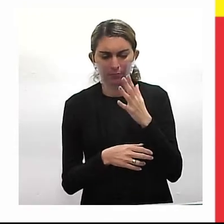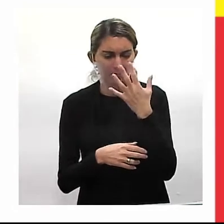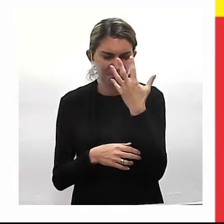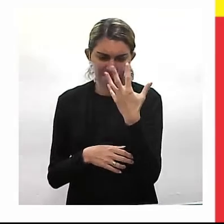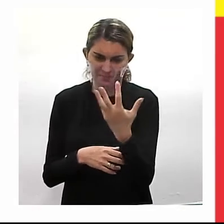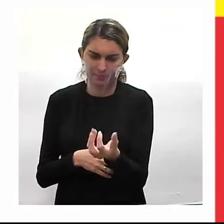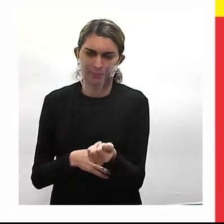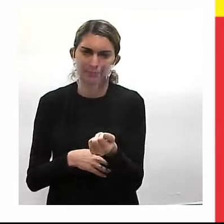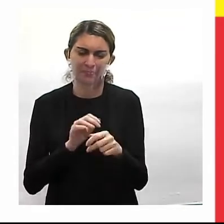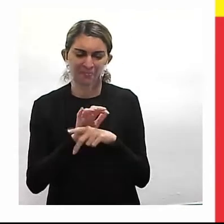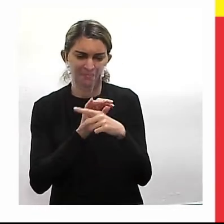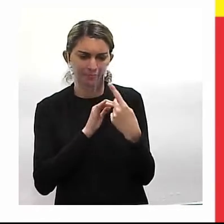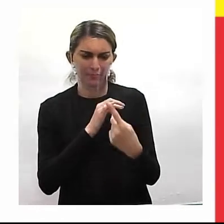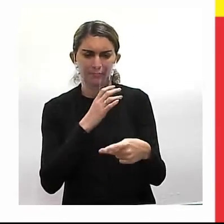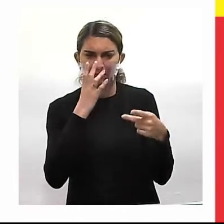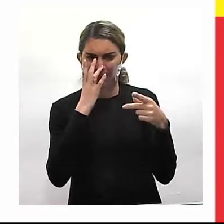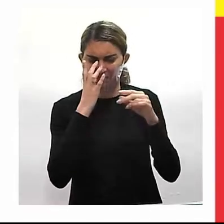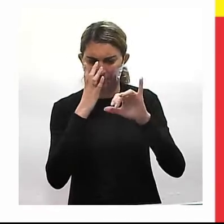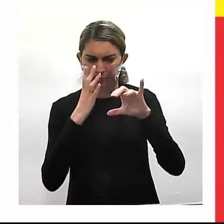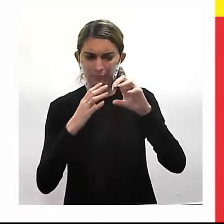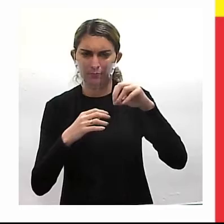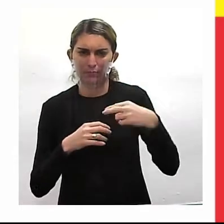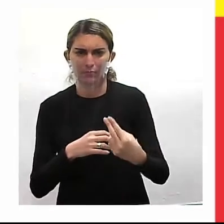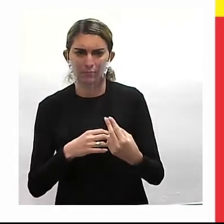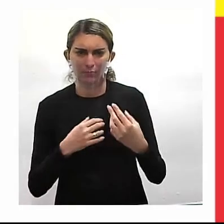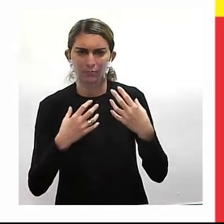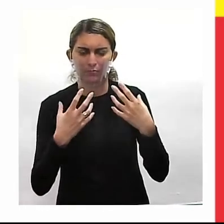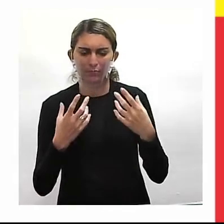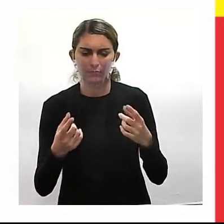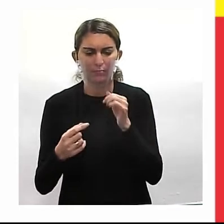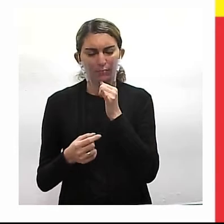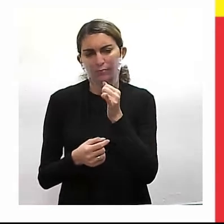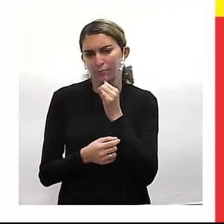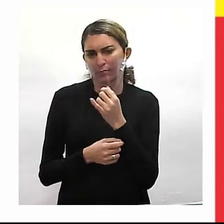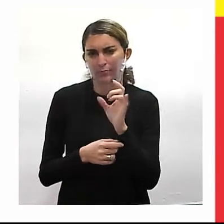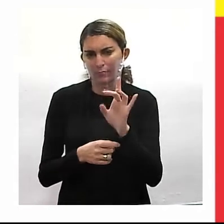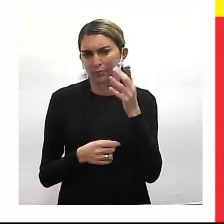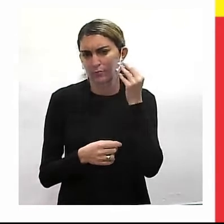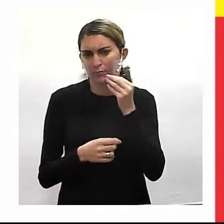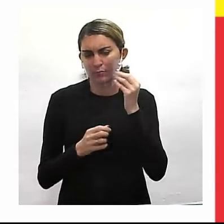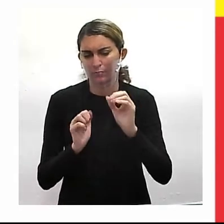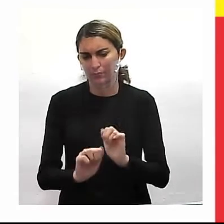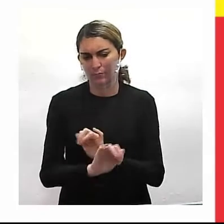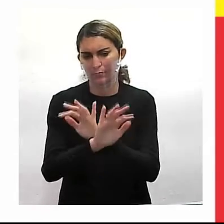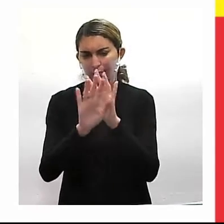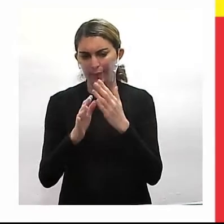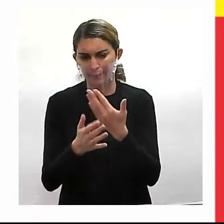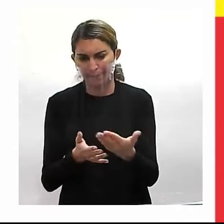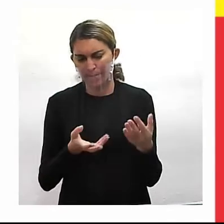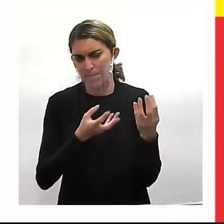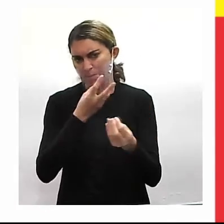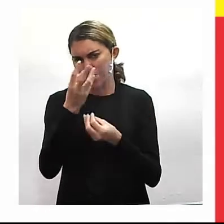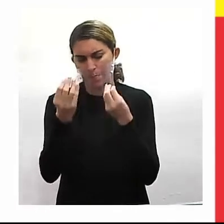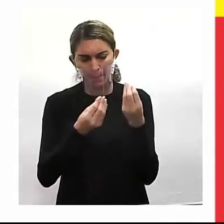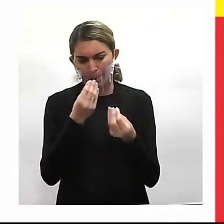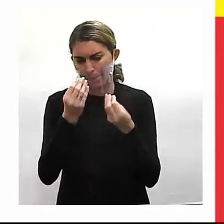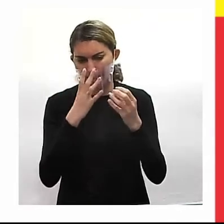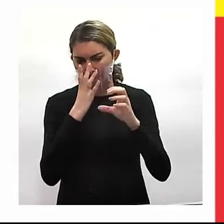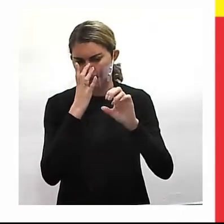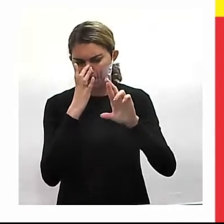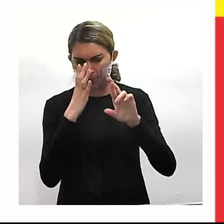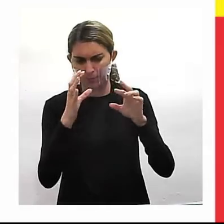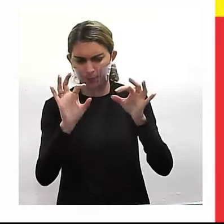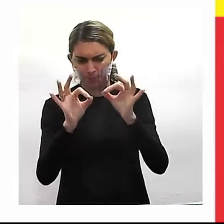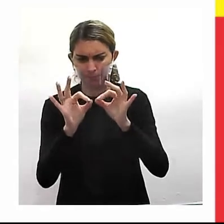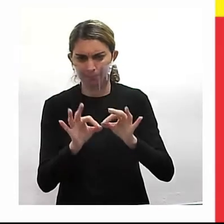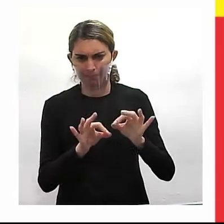atraídos respectivamente pelos íons de carga oposta. Então, por exemplo, eu vou só tentar simbolizar aqui como seria um cristalzinho